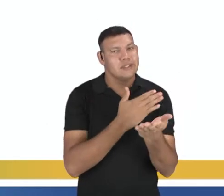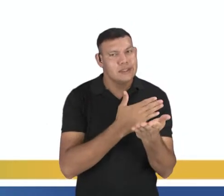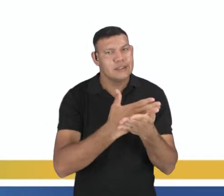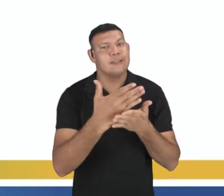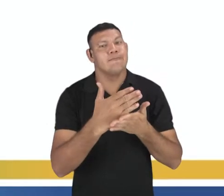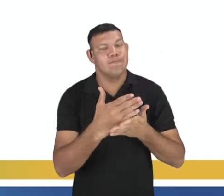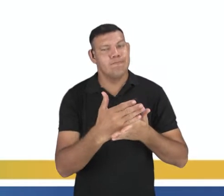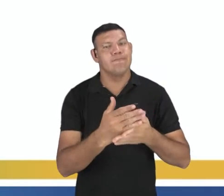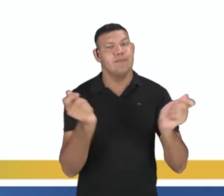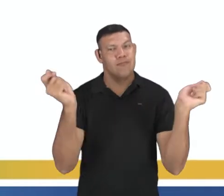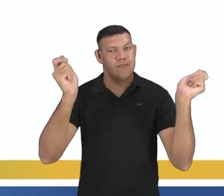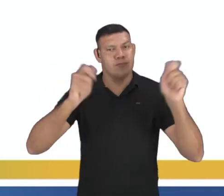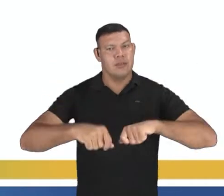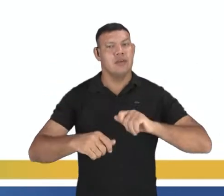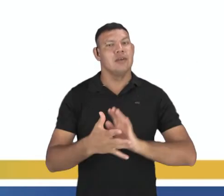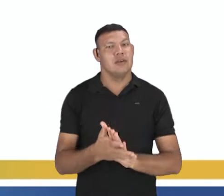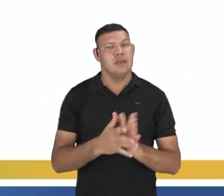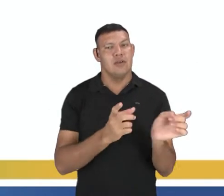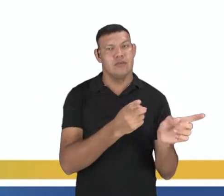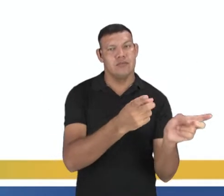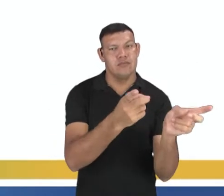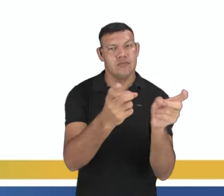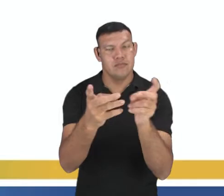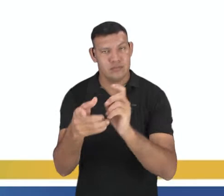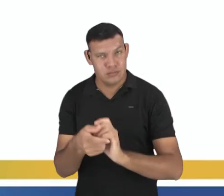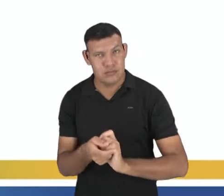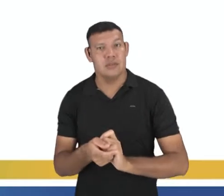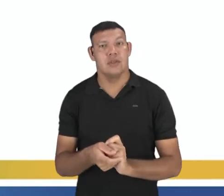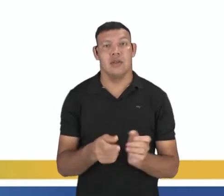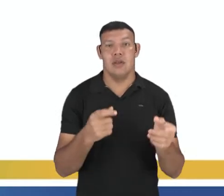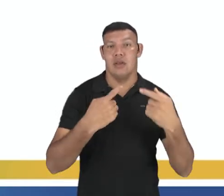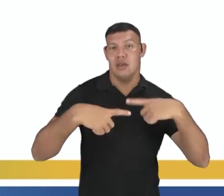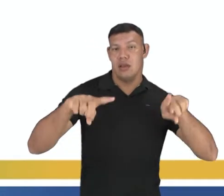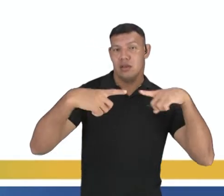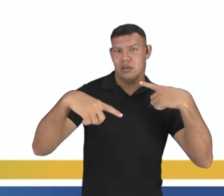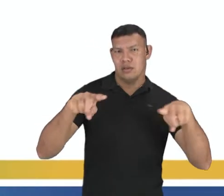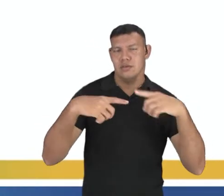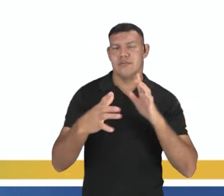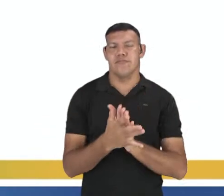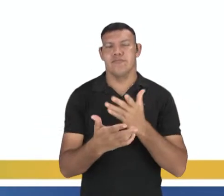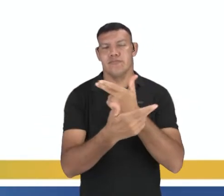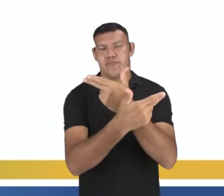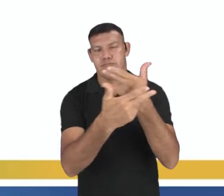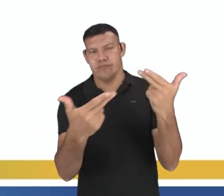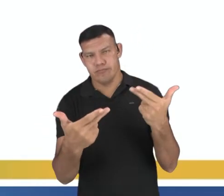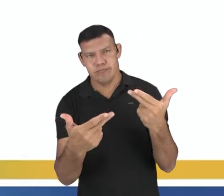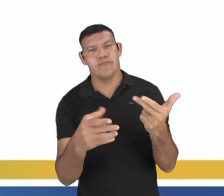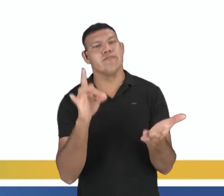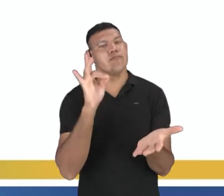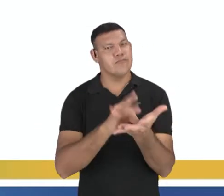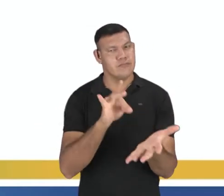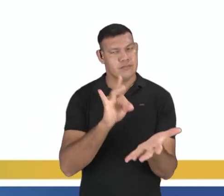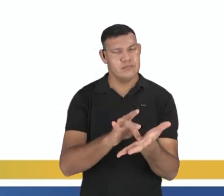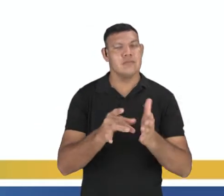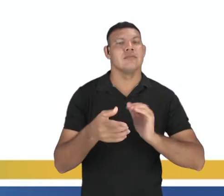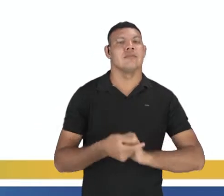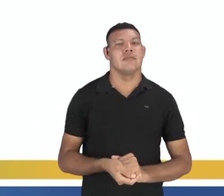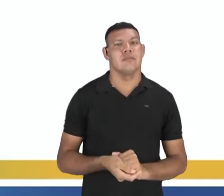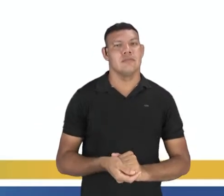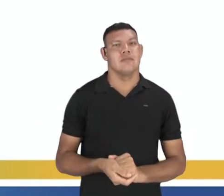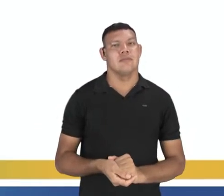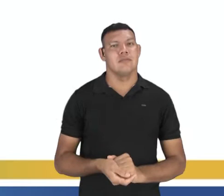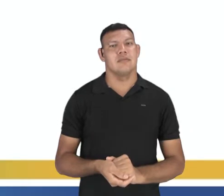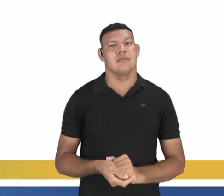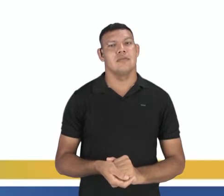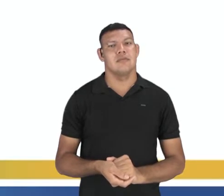um meio possível de comercialização da música na forma de um produto concreto que é o